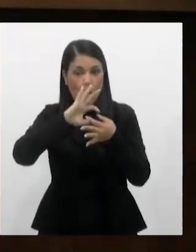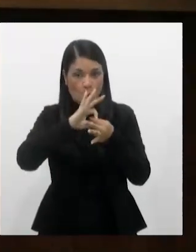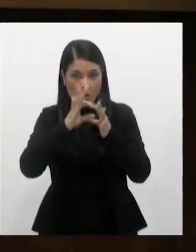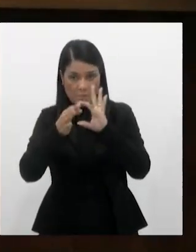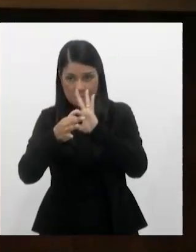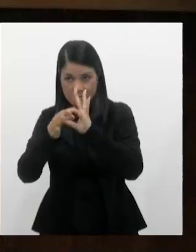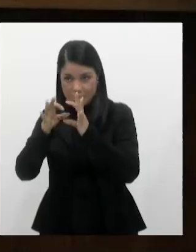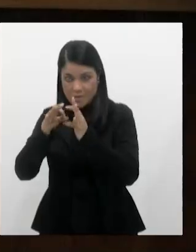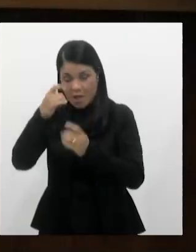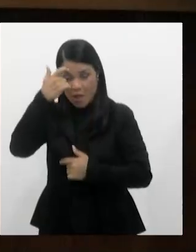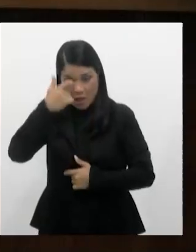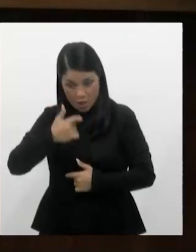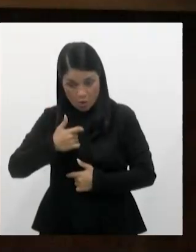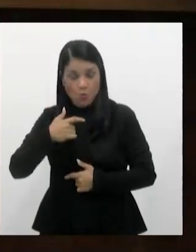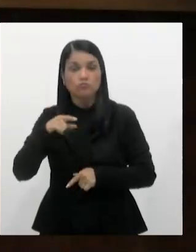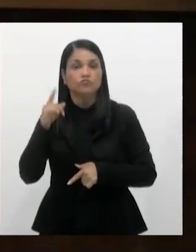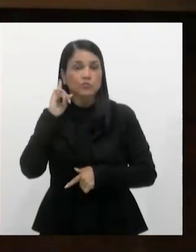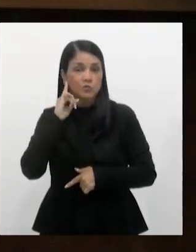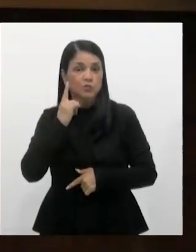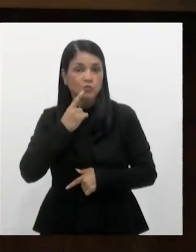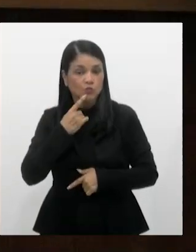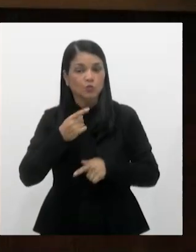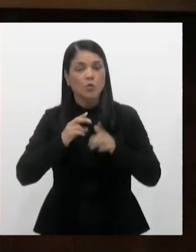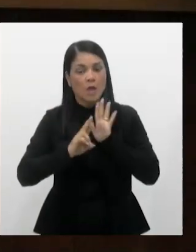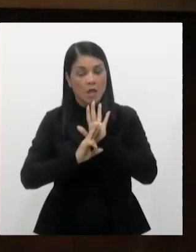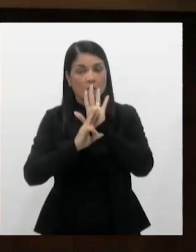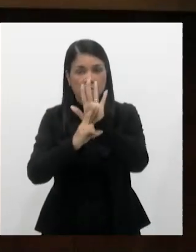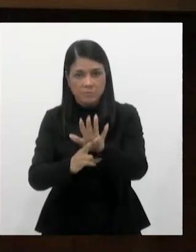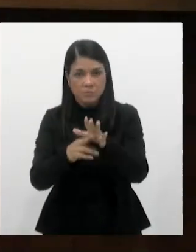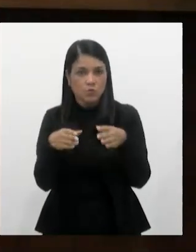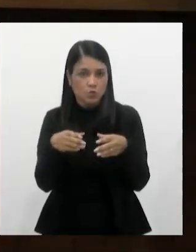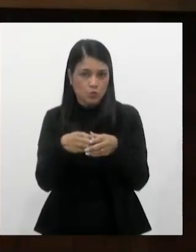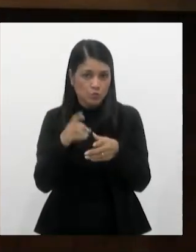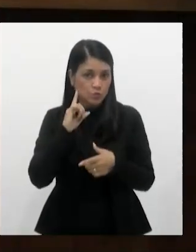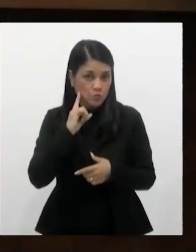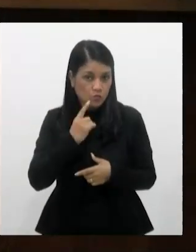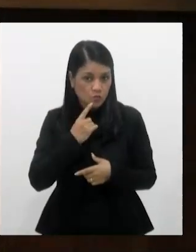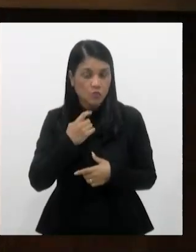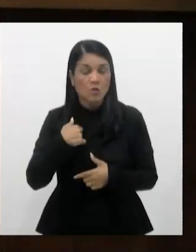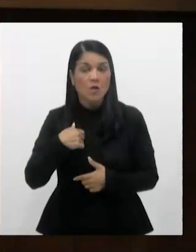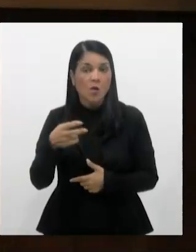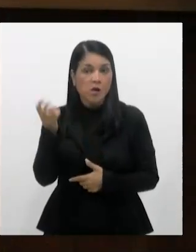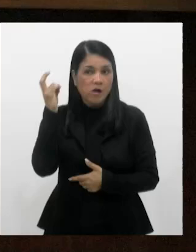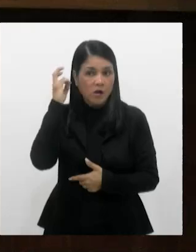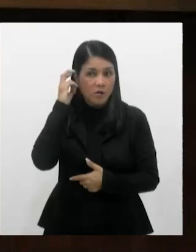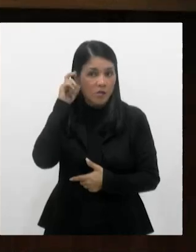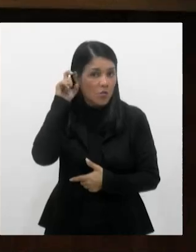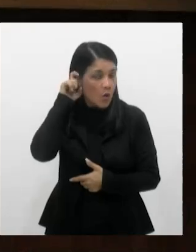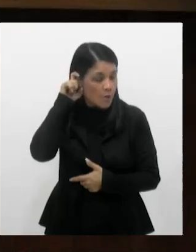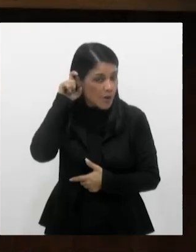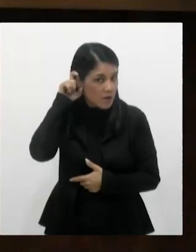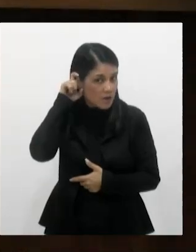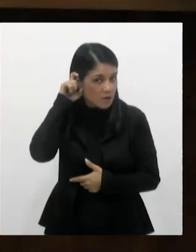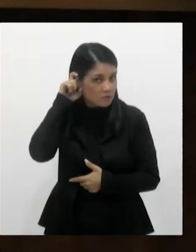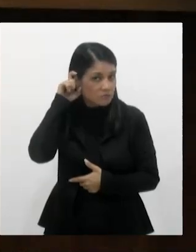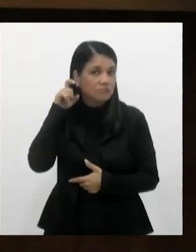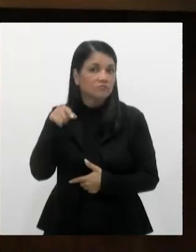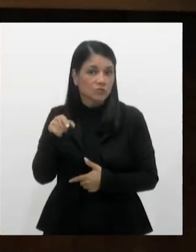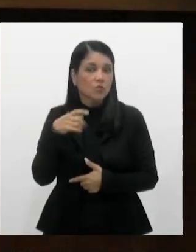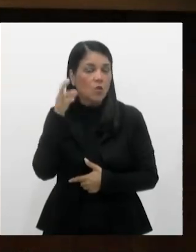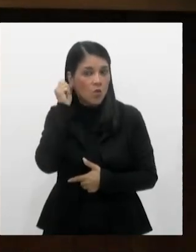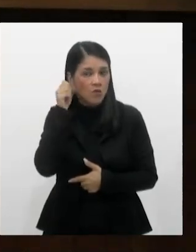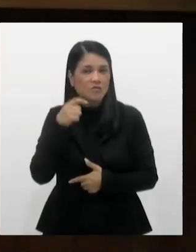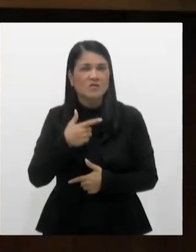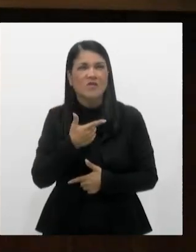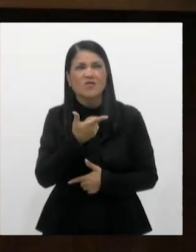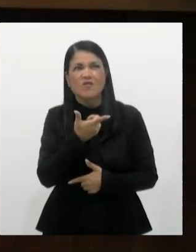uma deputada surda e me considero uma representante da categoria, eu sou uma surda que ouve há muito tempo com aparelhos auditivos, desde meus 20